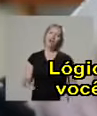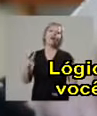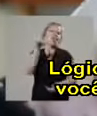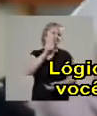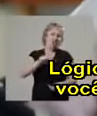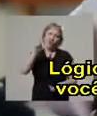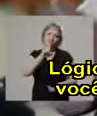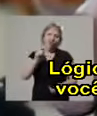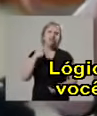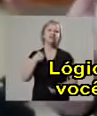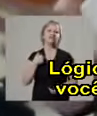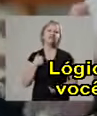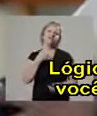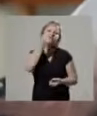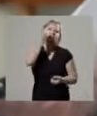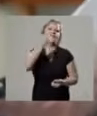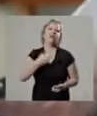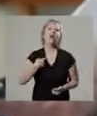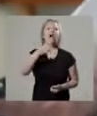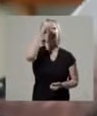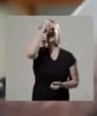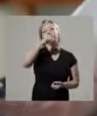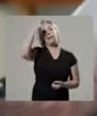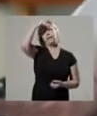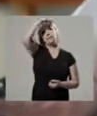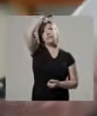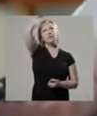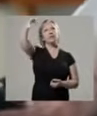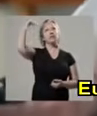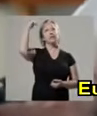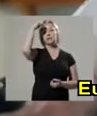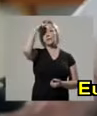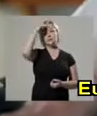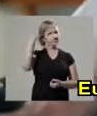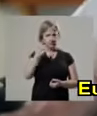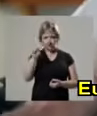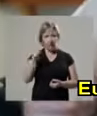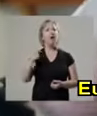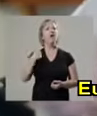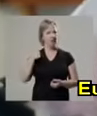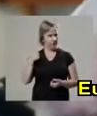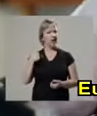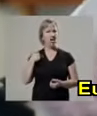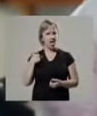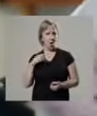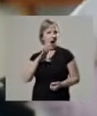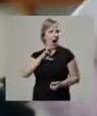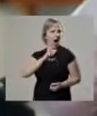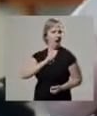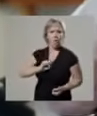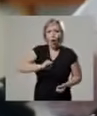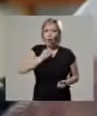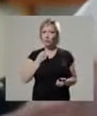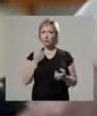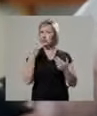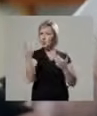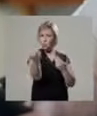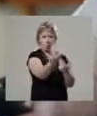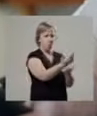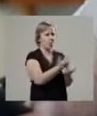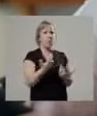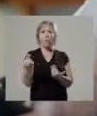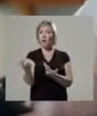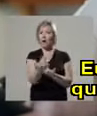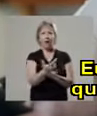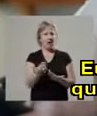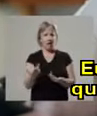para você, o deficiente é santo. Não, Eu sou um ser humano, eu amo e odeio como qualquer